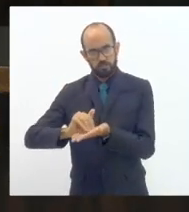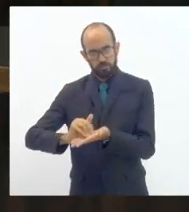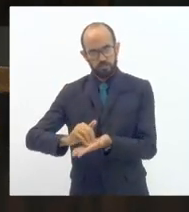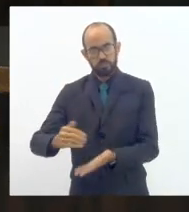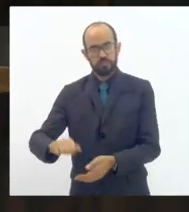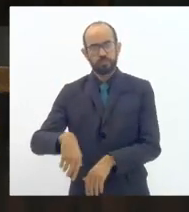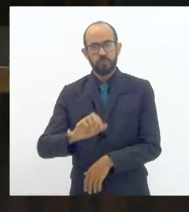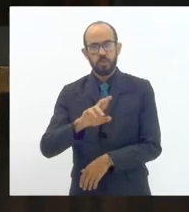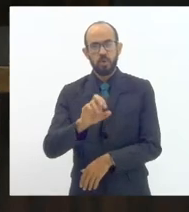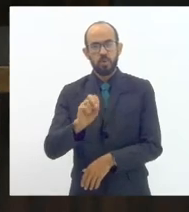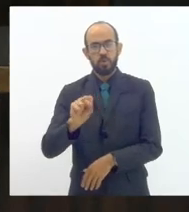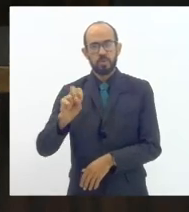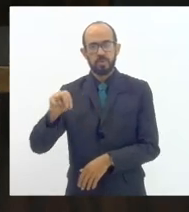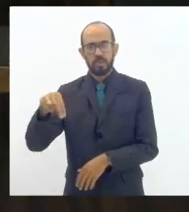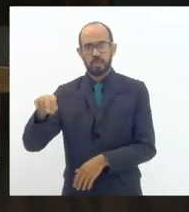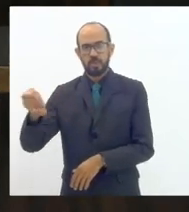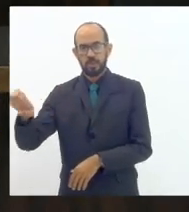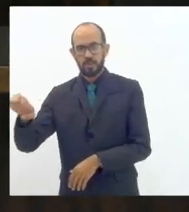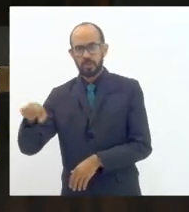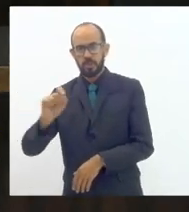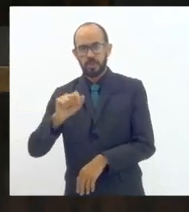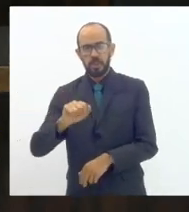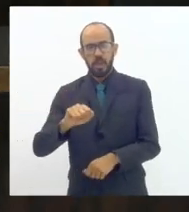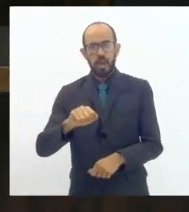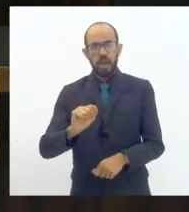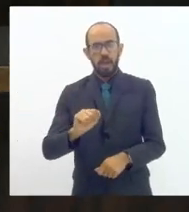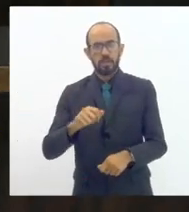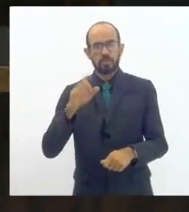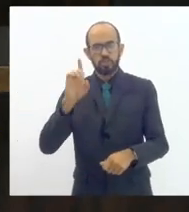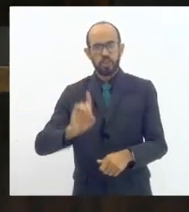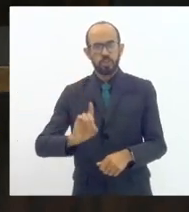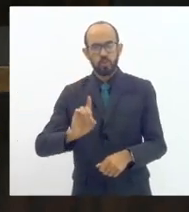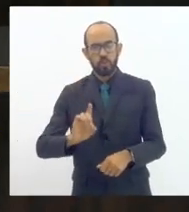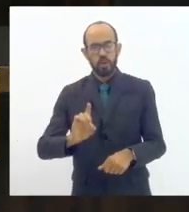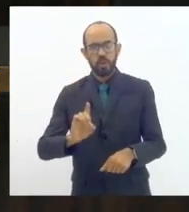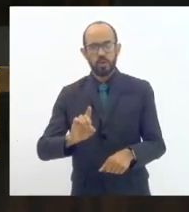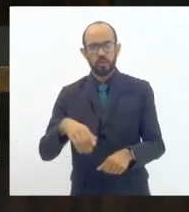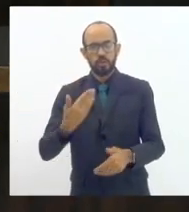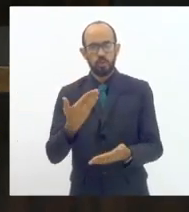Rosane Renda, diretora adjunta do Colégio Estadual Duque de Caxias.